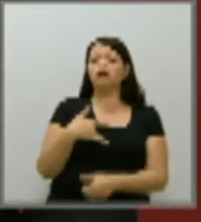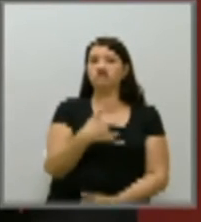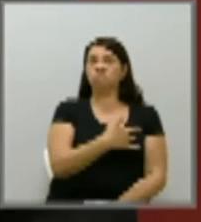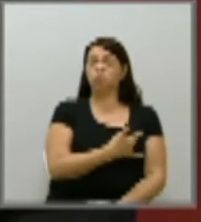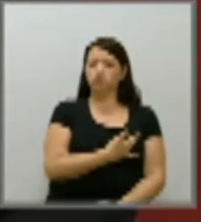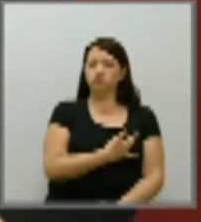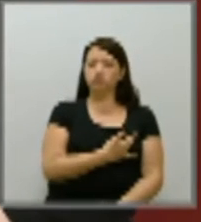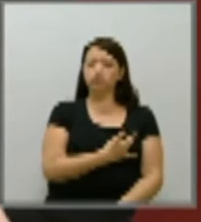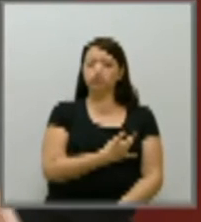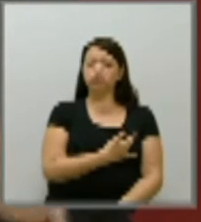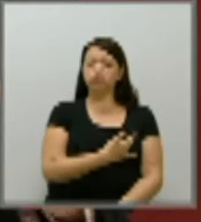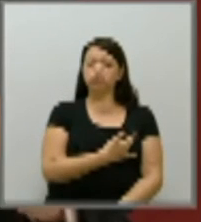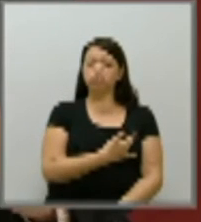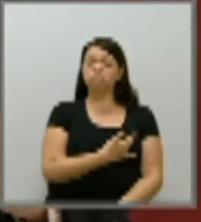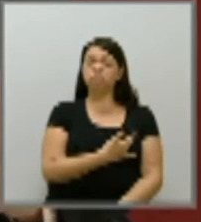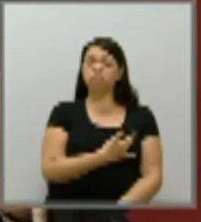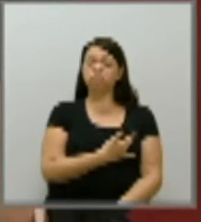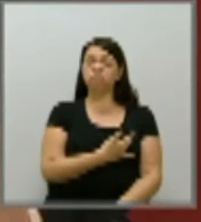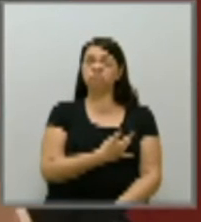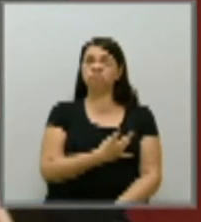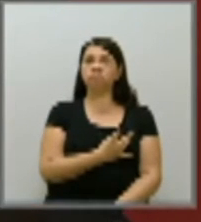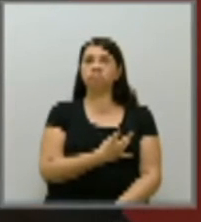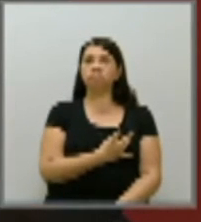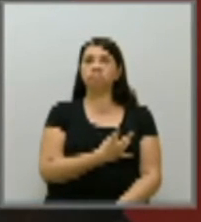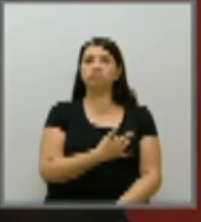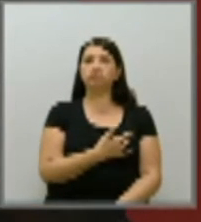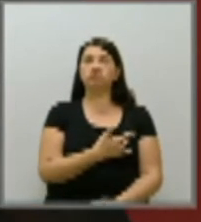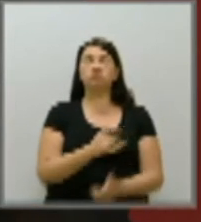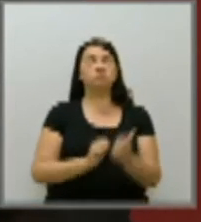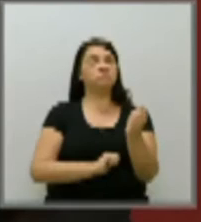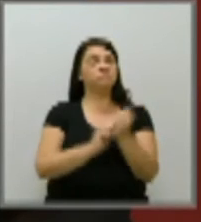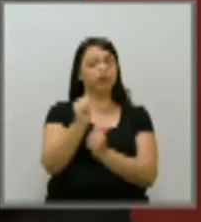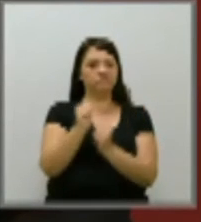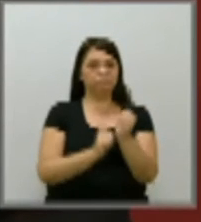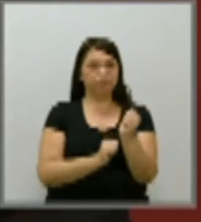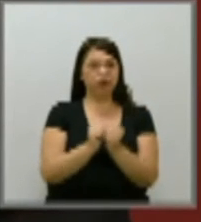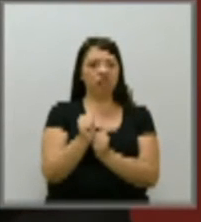numa grande empresa